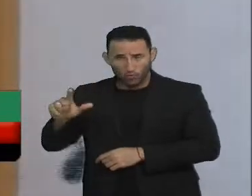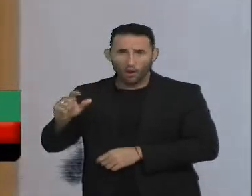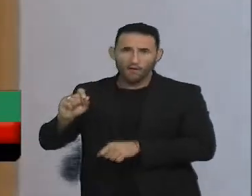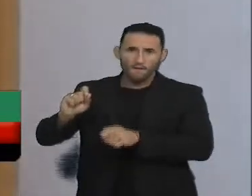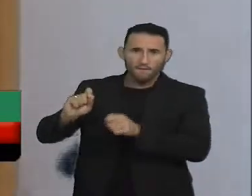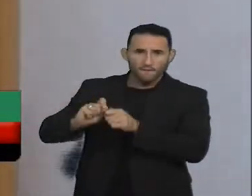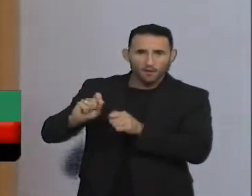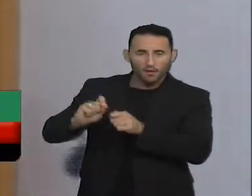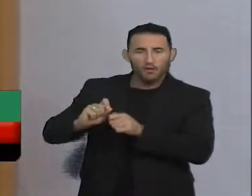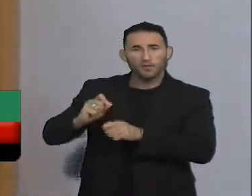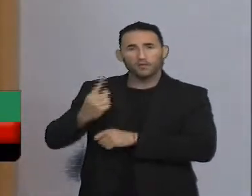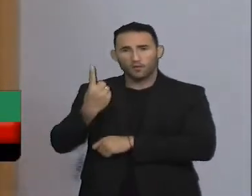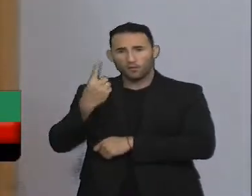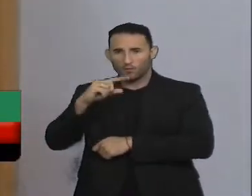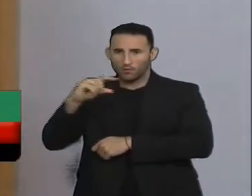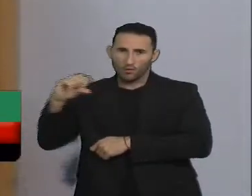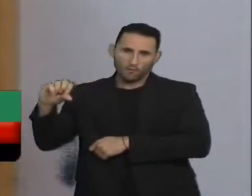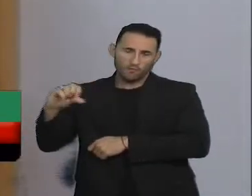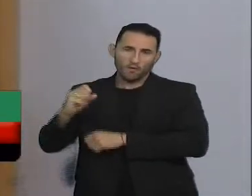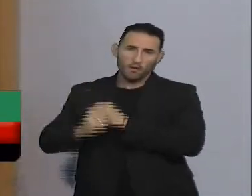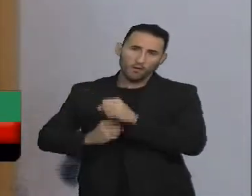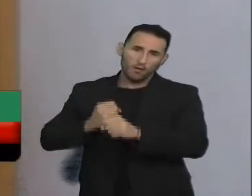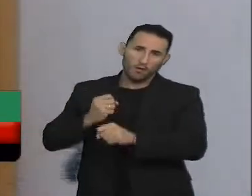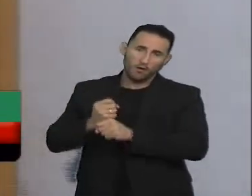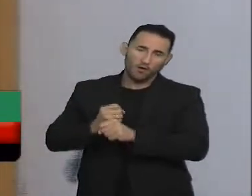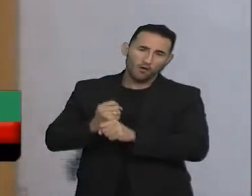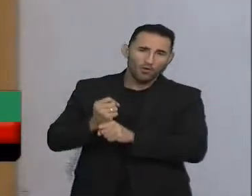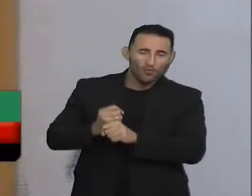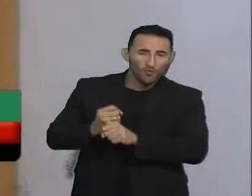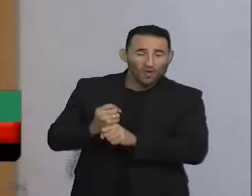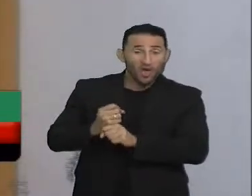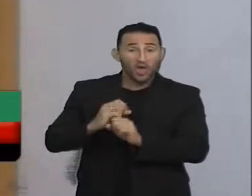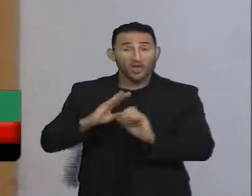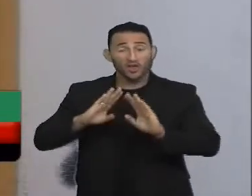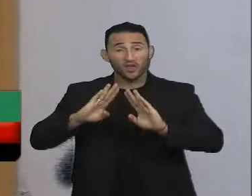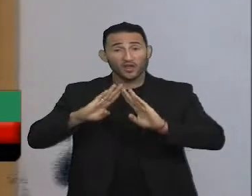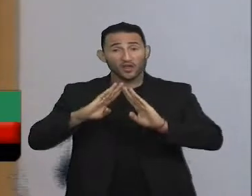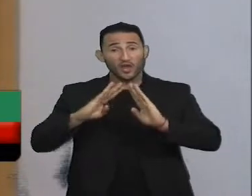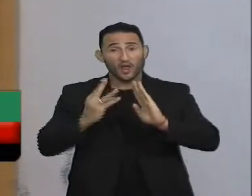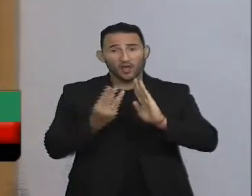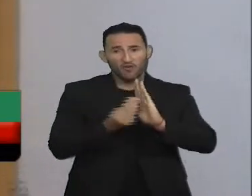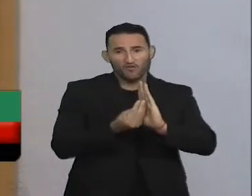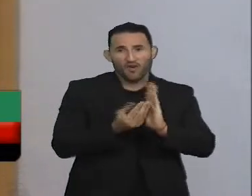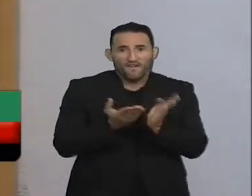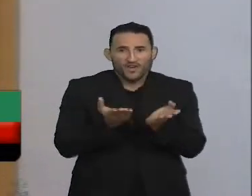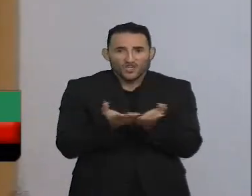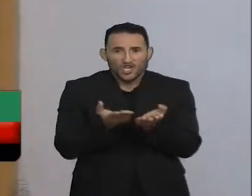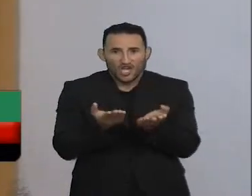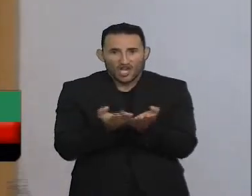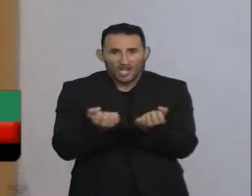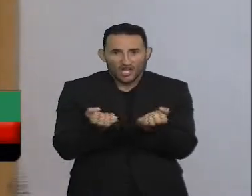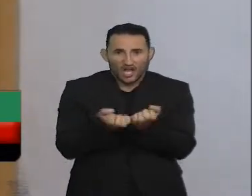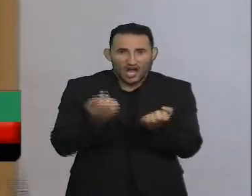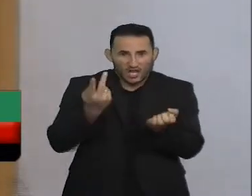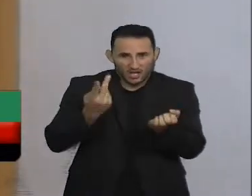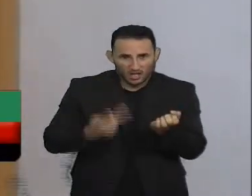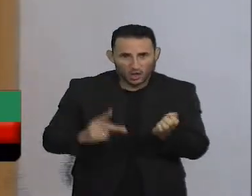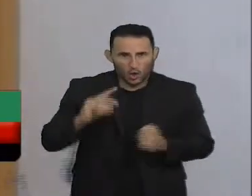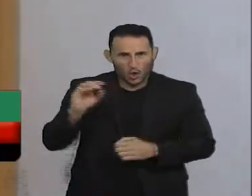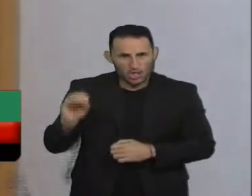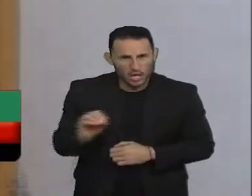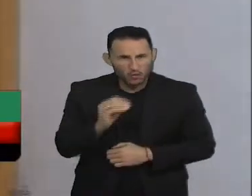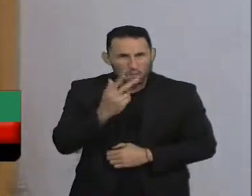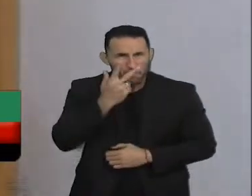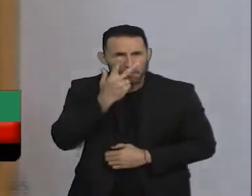completou 119 anos. É a Igreja Evangélica em Osasco, se não